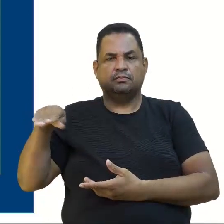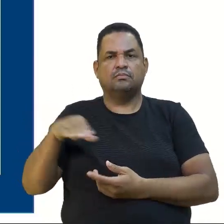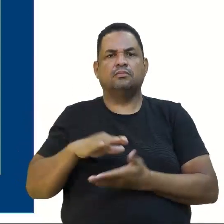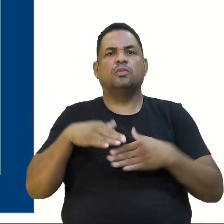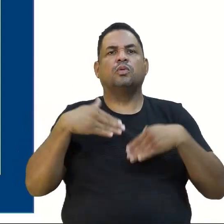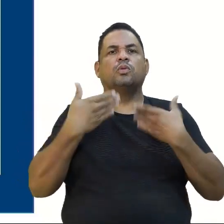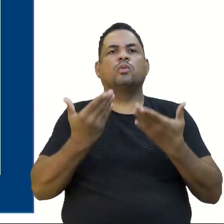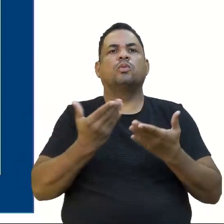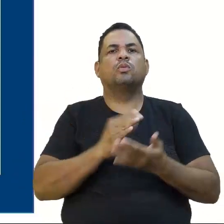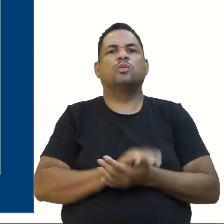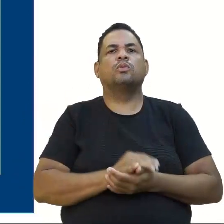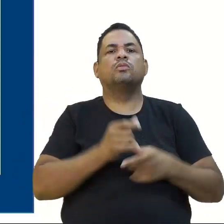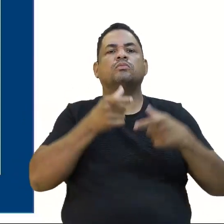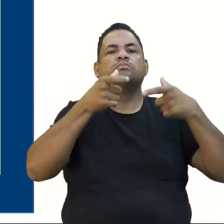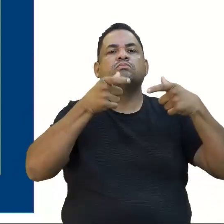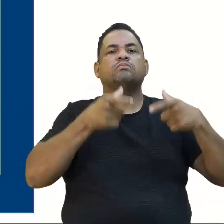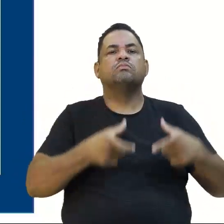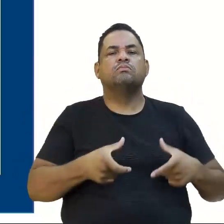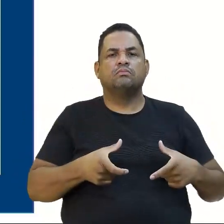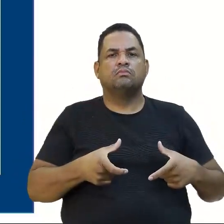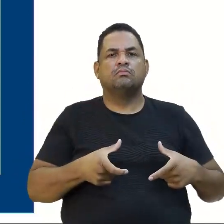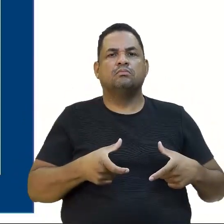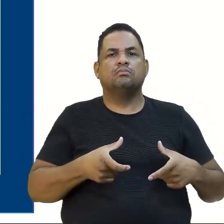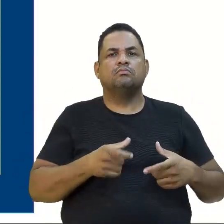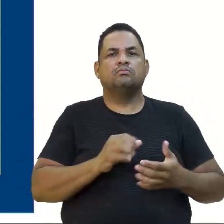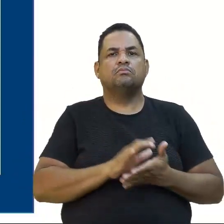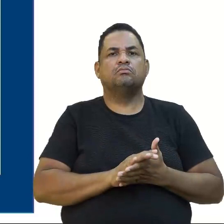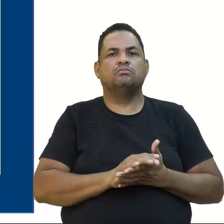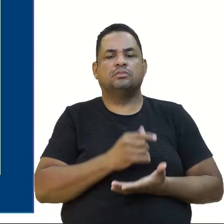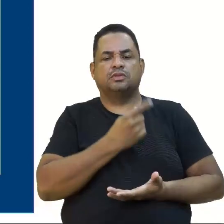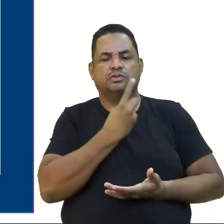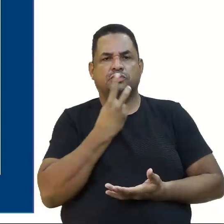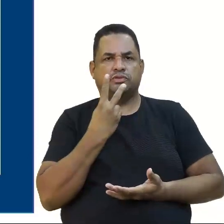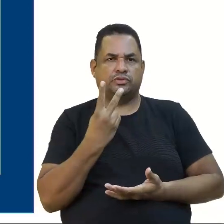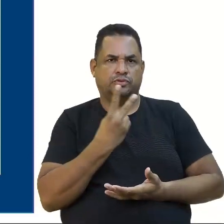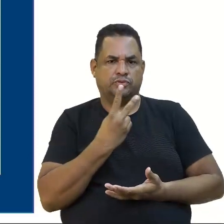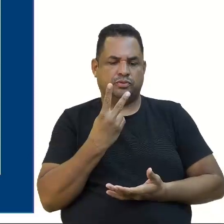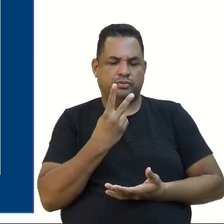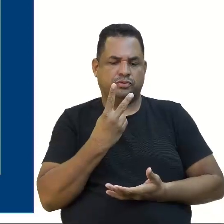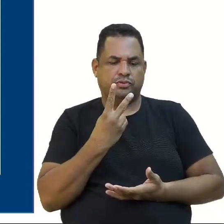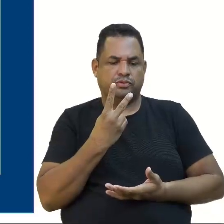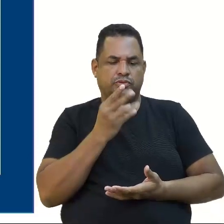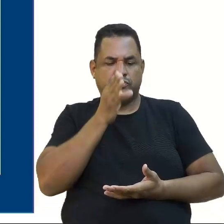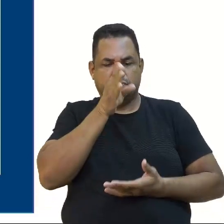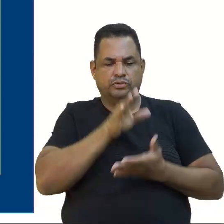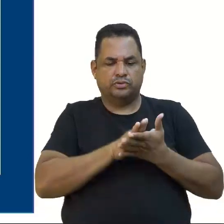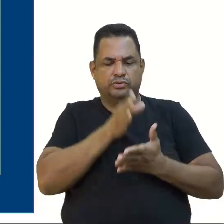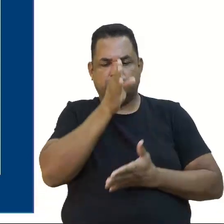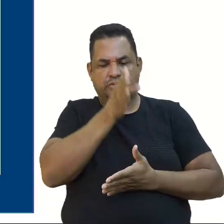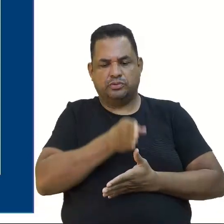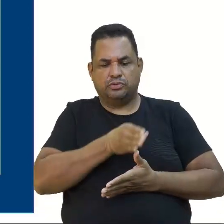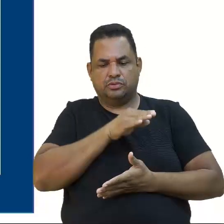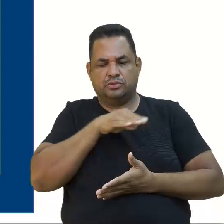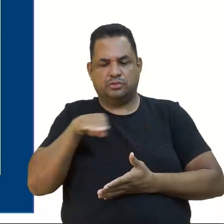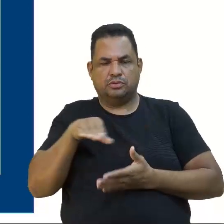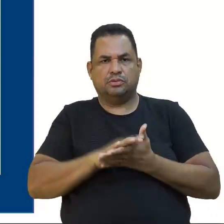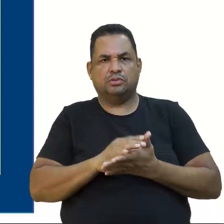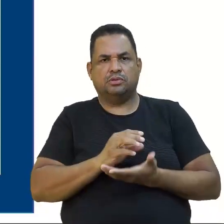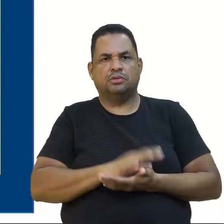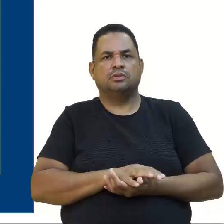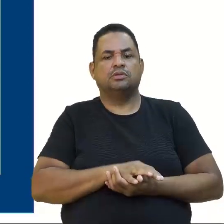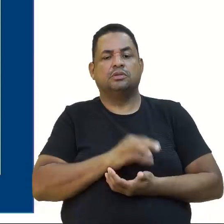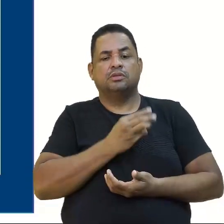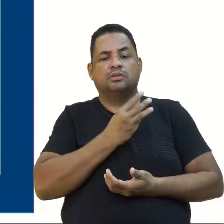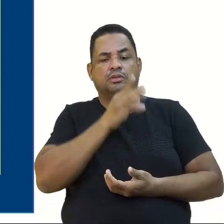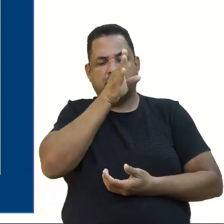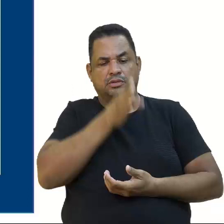é a posição da carteira A? Será que ela está na segunda coluna, terceira linha? Será que ela está na terceira coluna, segunda linha?